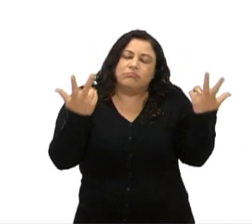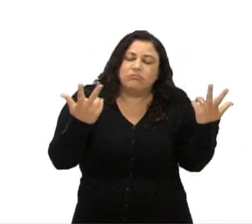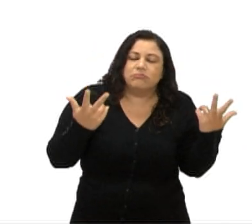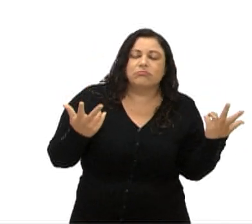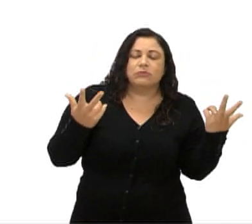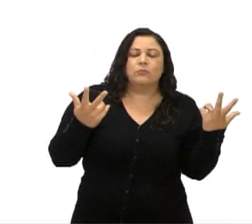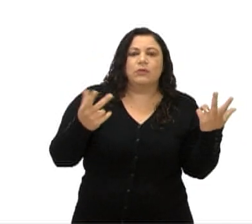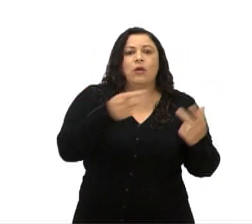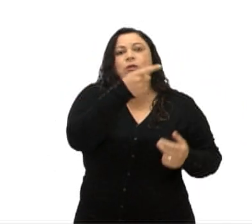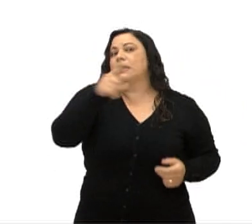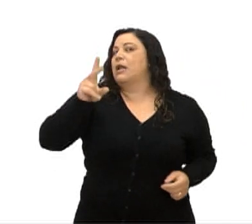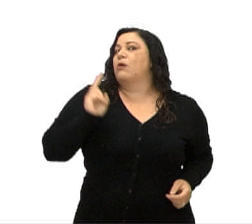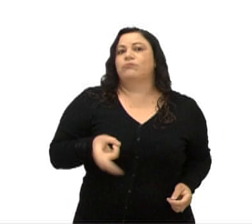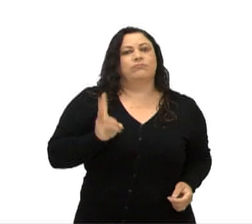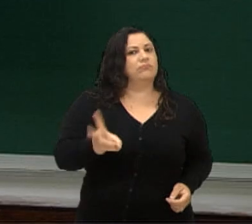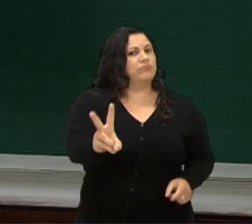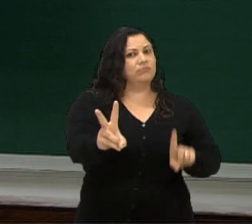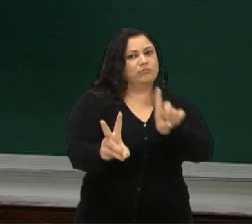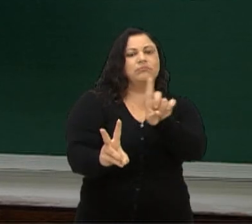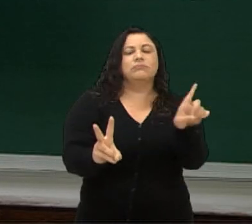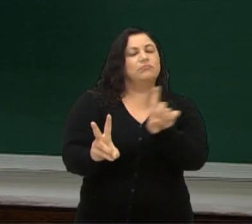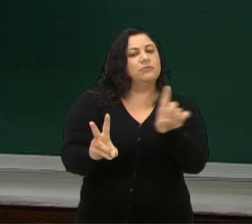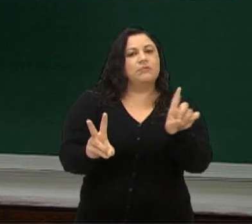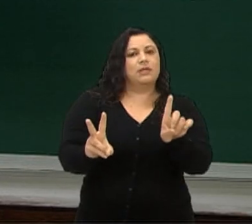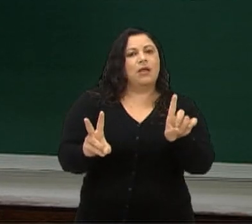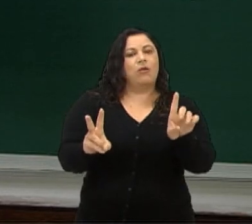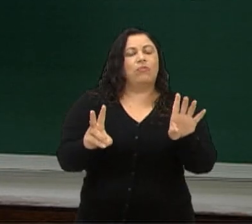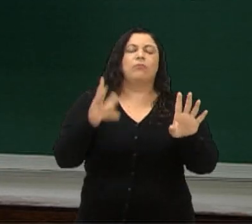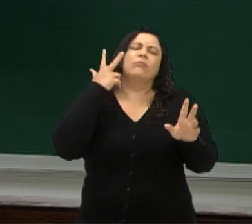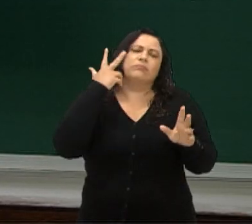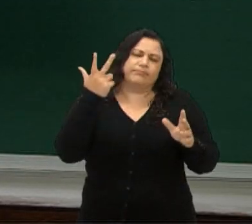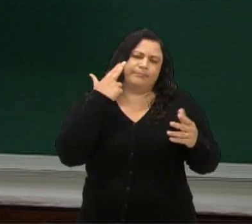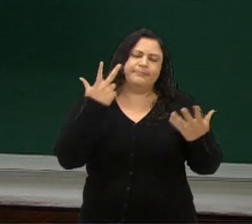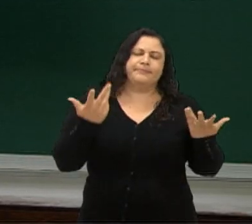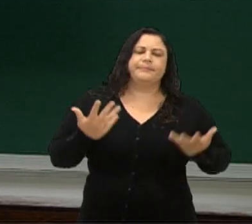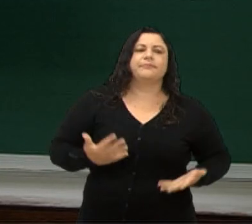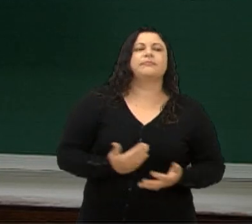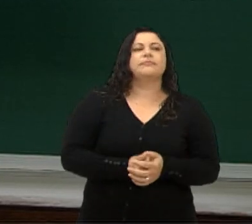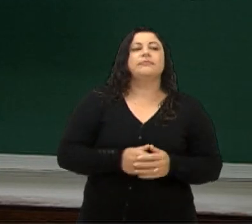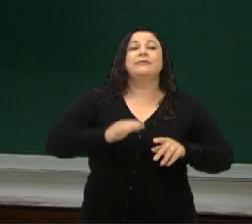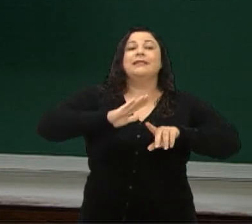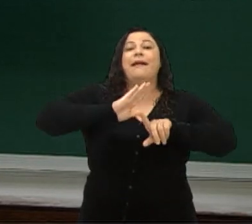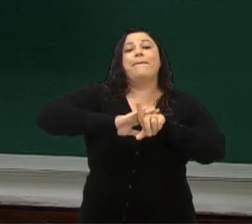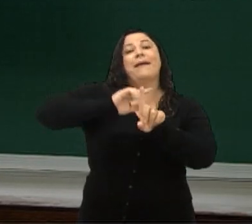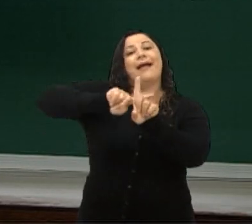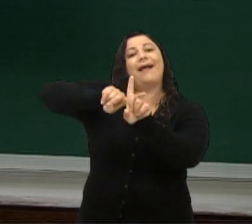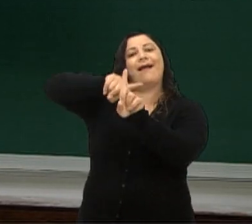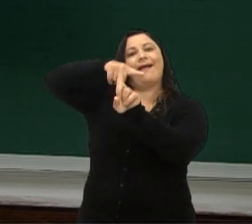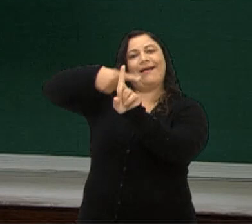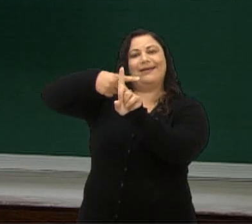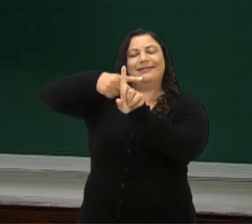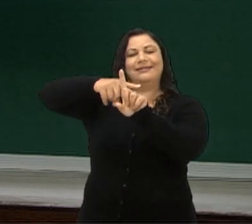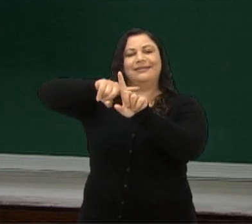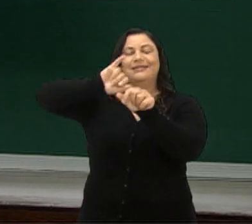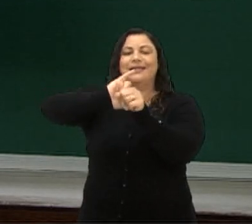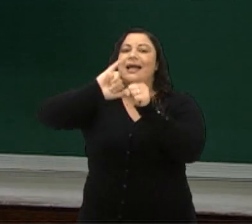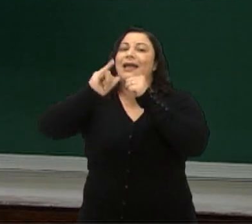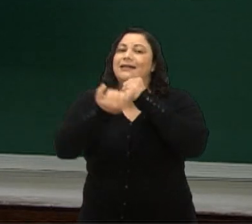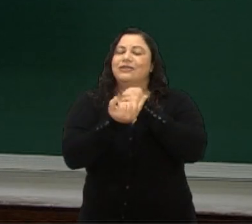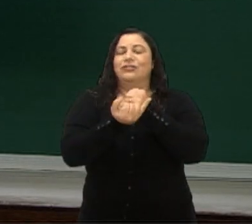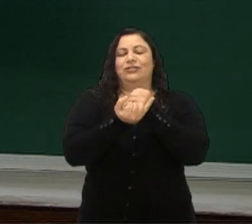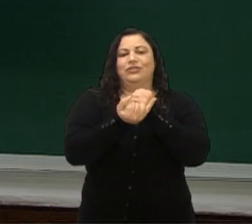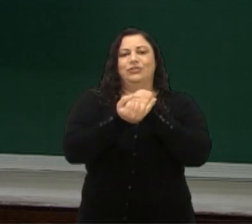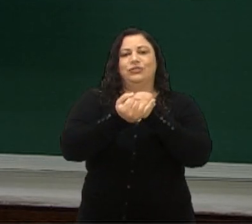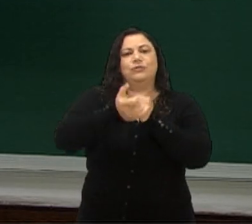trazem opinião. É o que acontece aqui, ó. Verbo de ligação é, mais o adjetivo interessante, nós temos